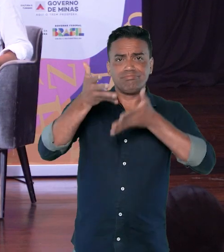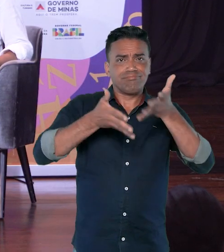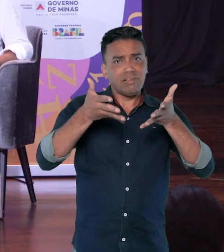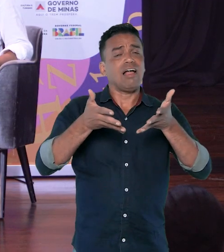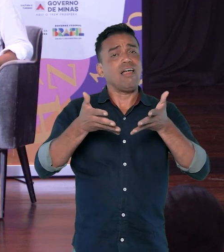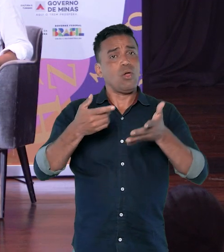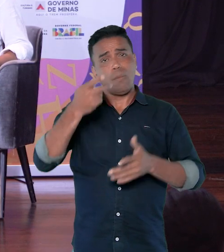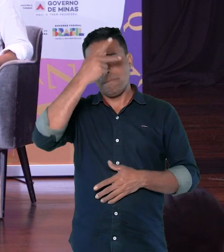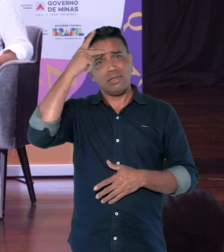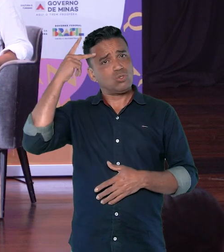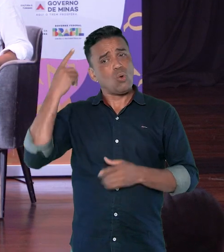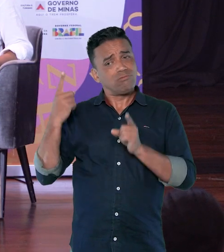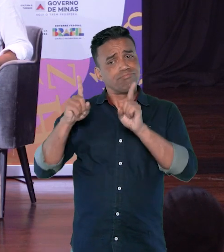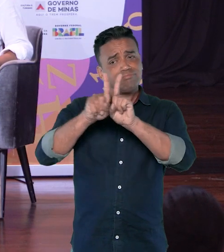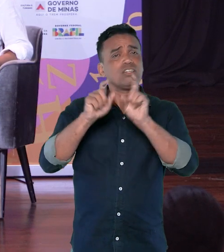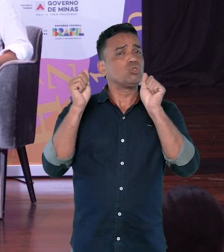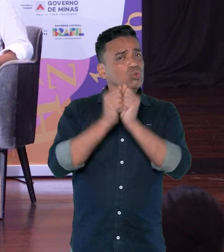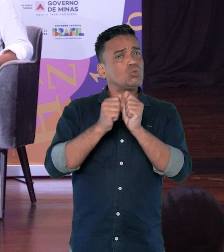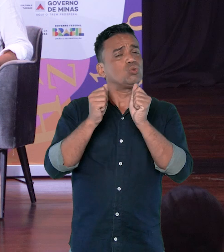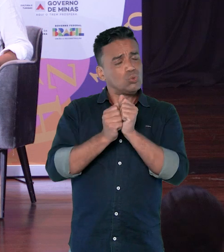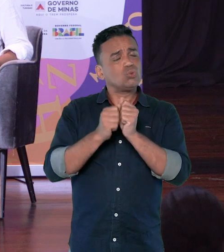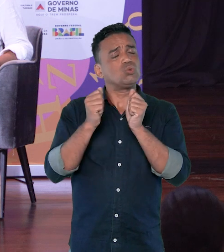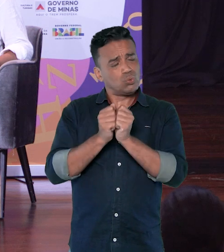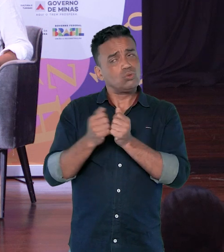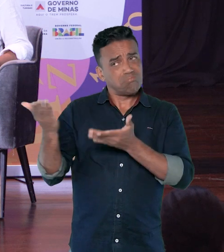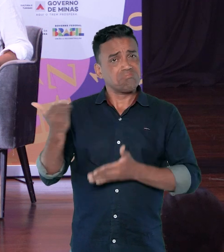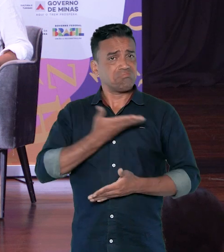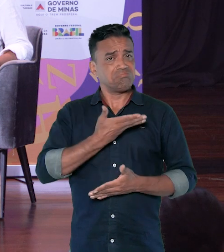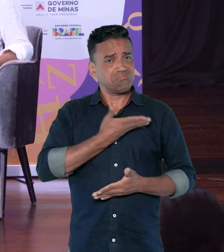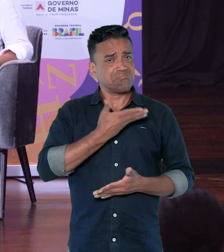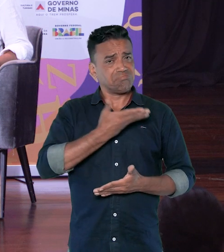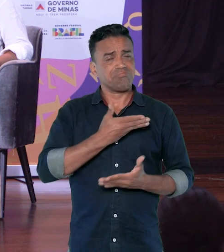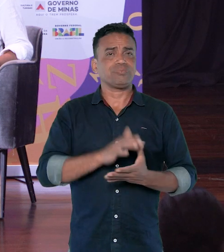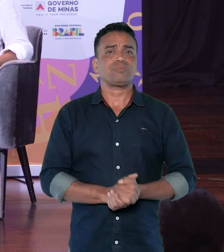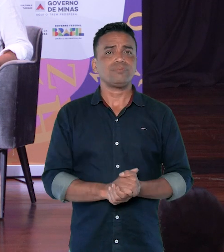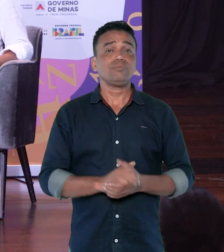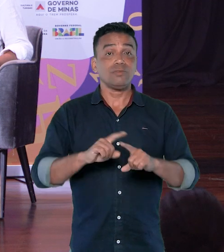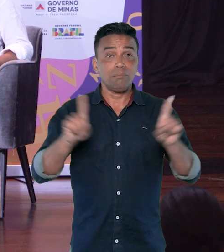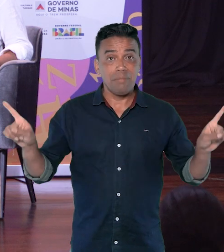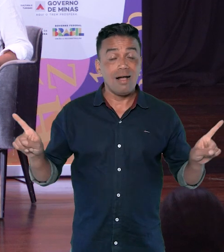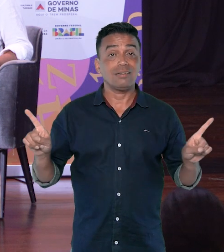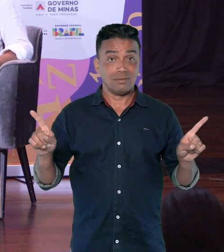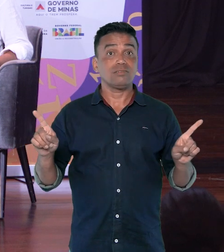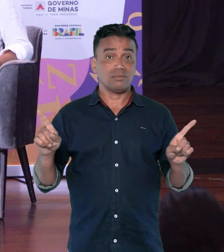das pessoas que sempre estive ao lado do Jefferson, eu nem precisei dizer isso, né? Mas os amigos são